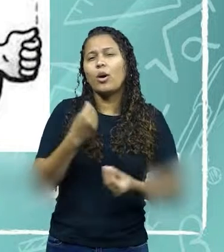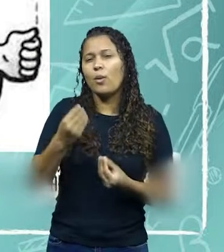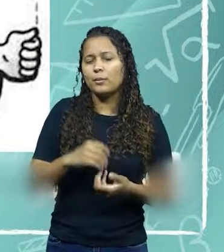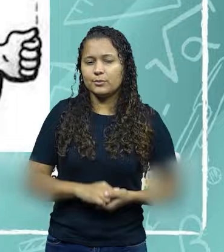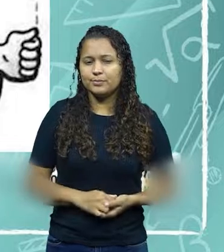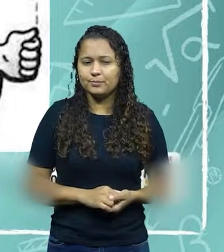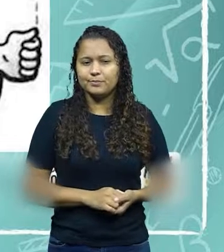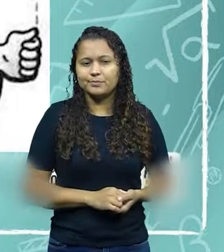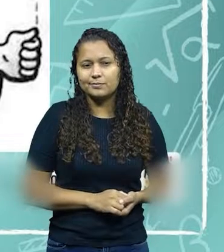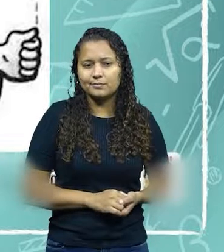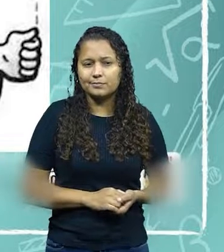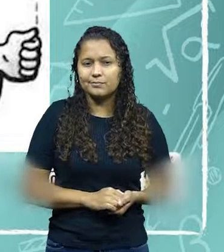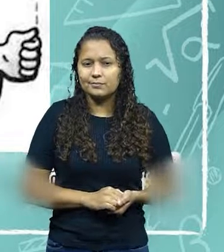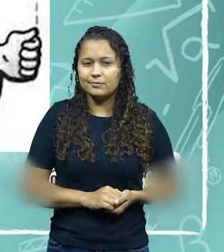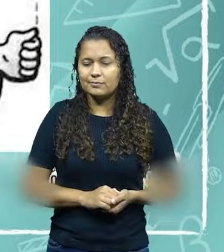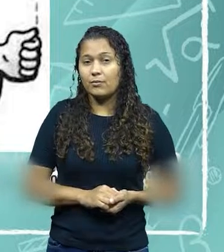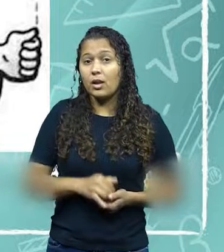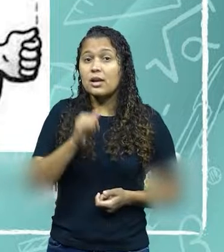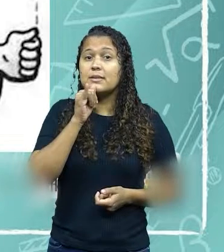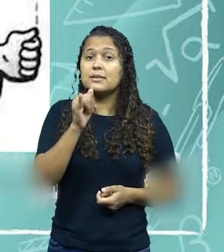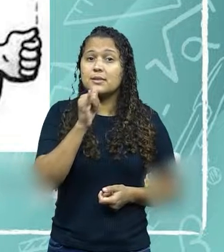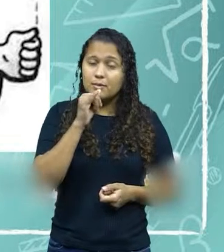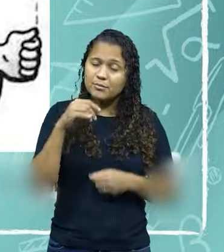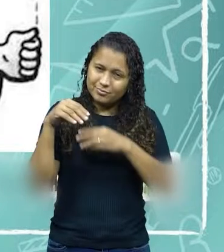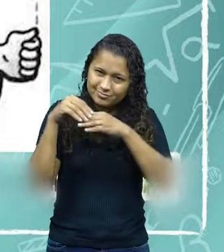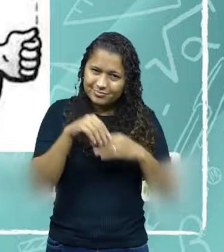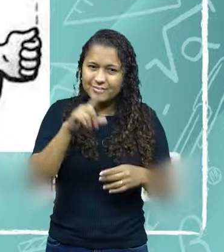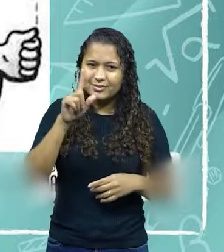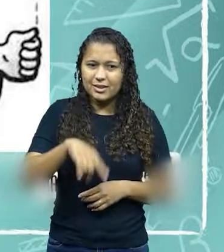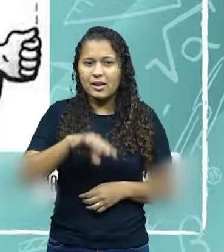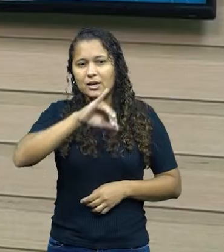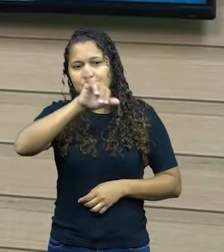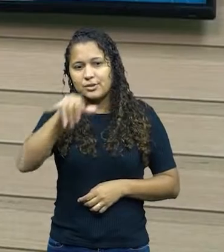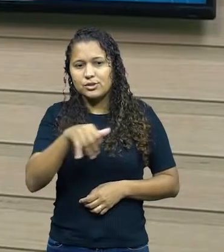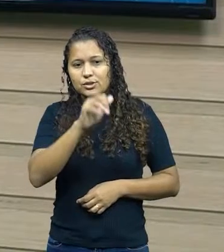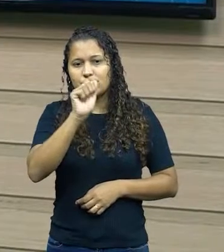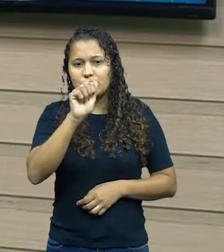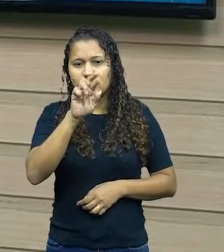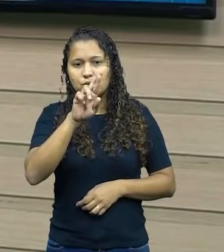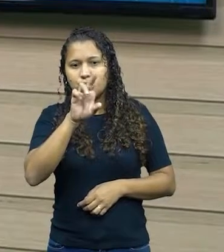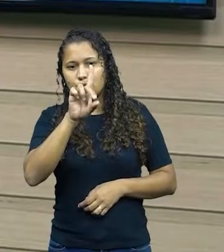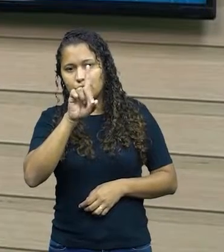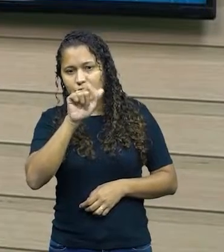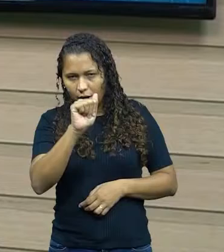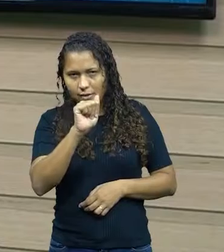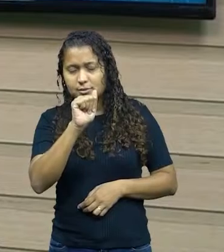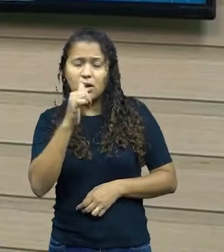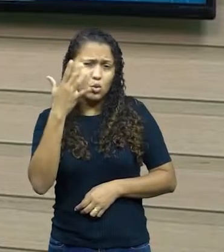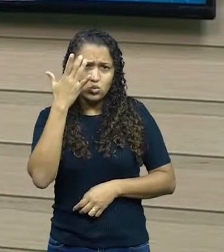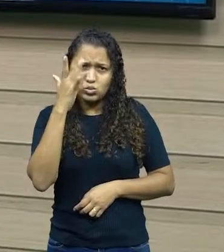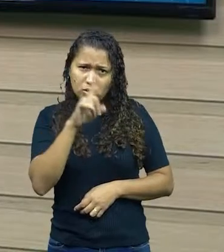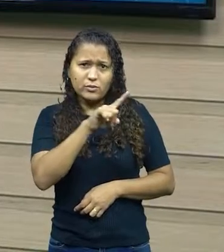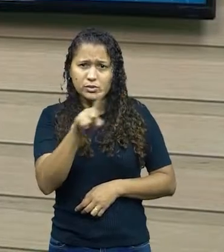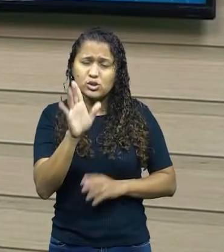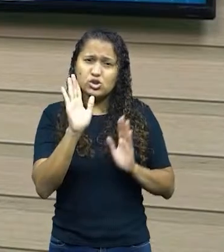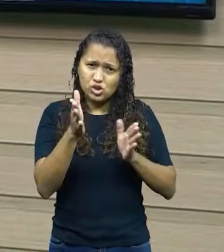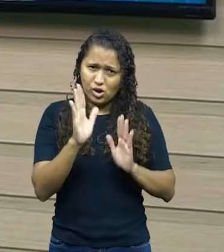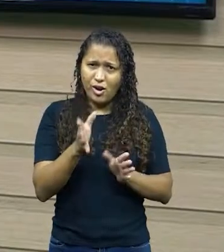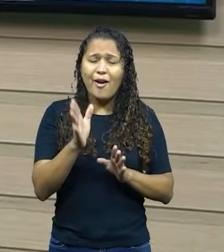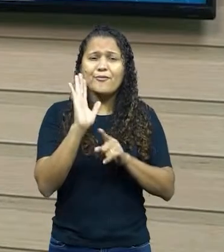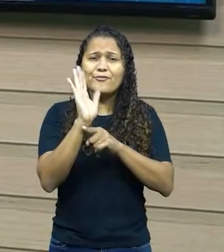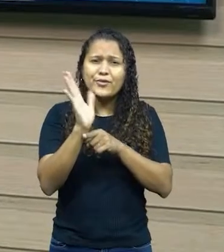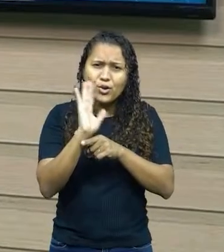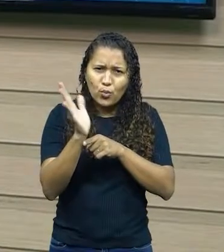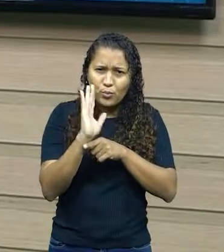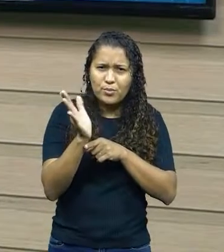medidas? Um exemplo que eu trouxe aqui para vocês é a jarda. Acho que acredito que vocês já tenham assistido algum filme americano